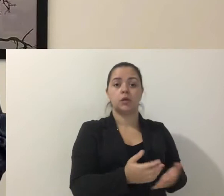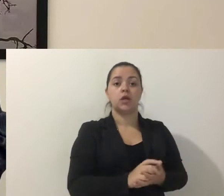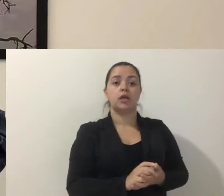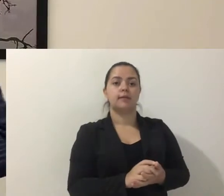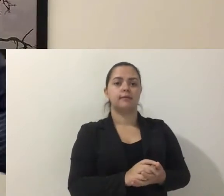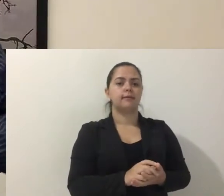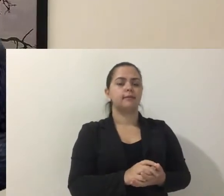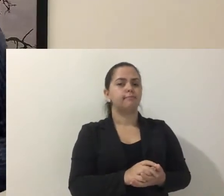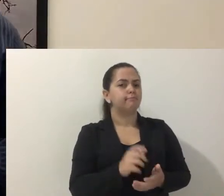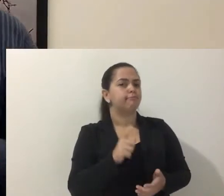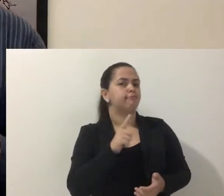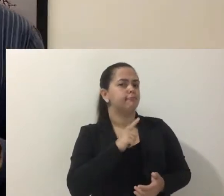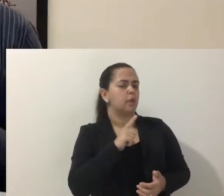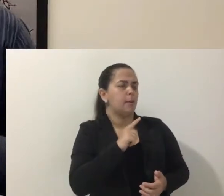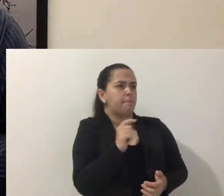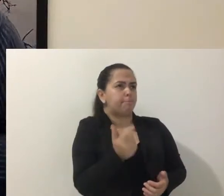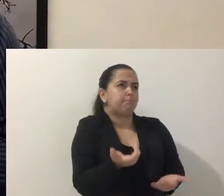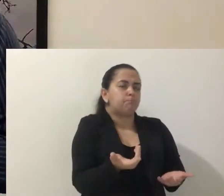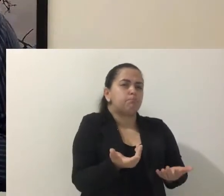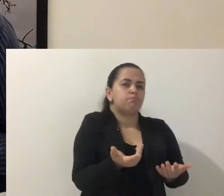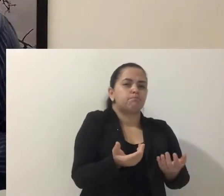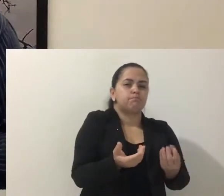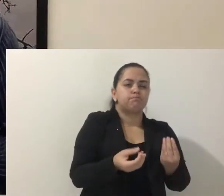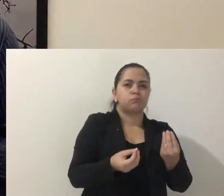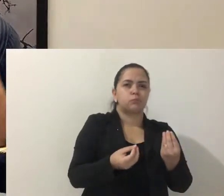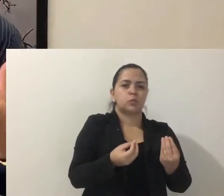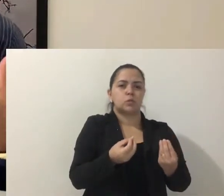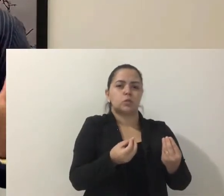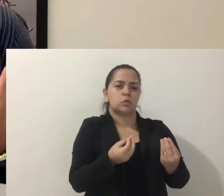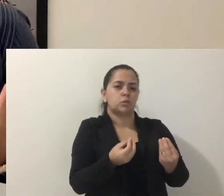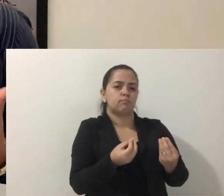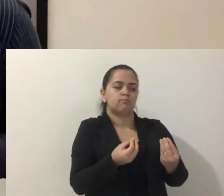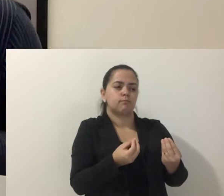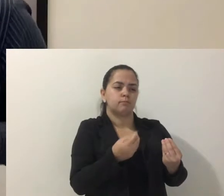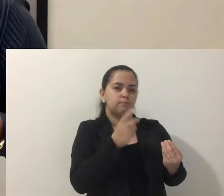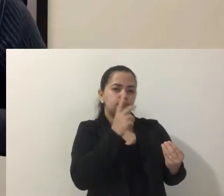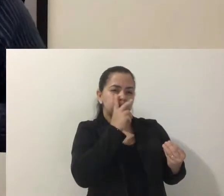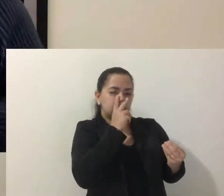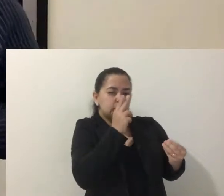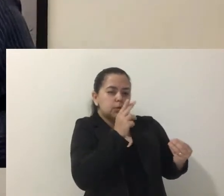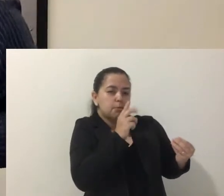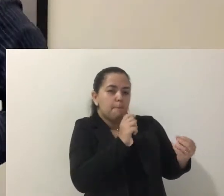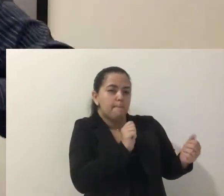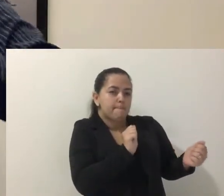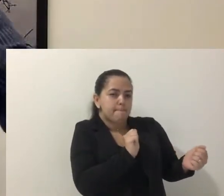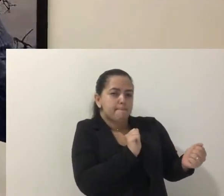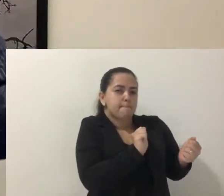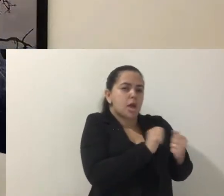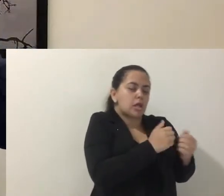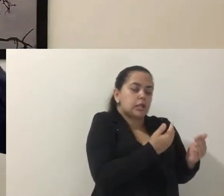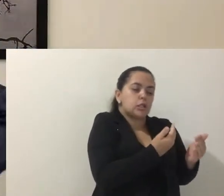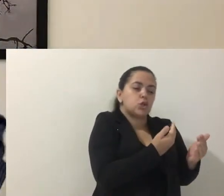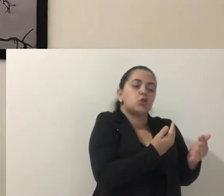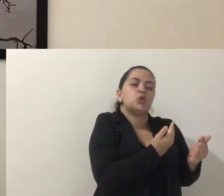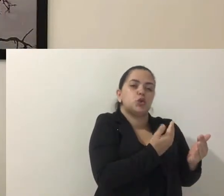eram mais, se identificavam mais com a escola que era mais frouxa, mais liberal